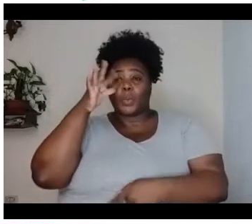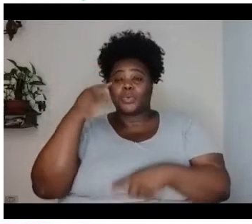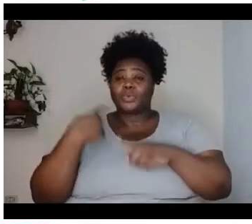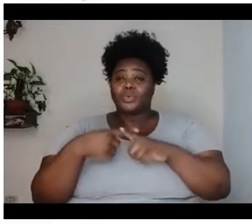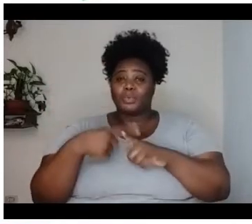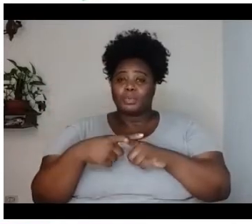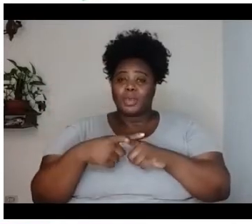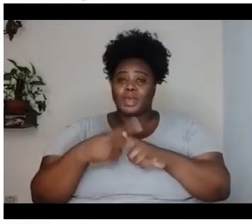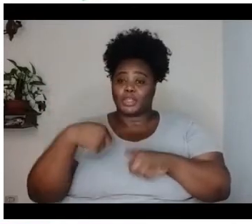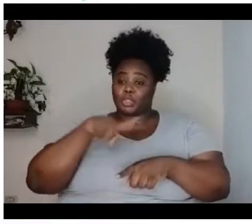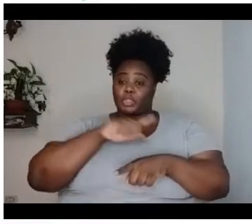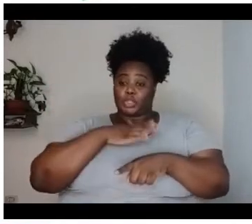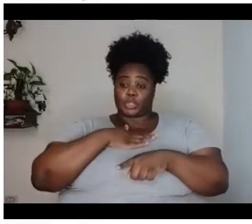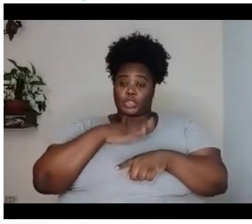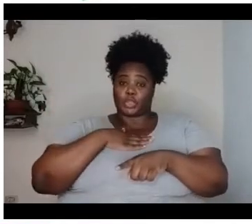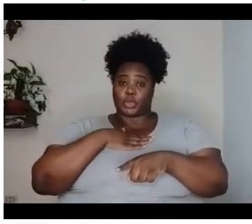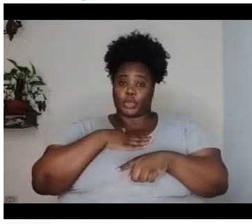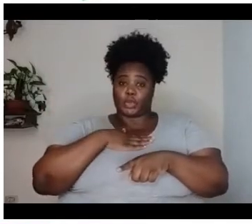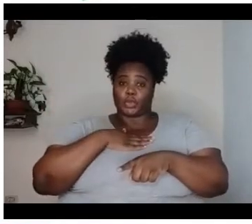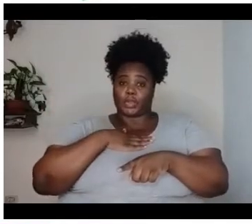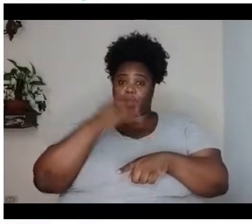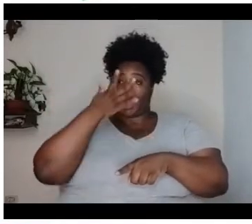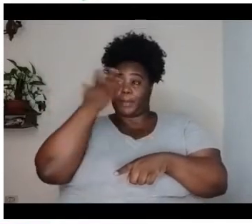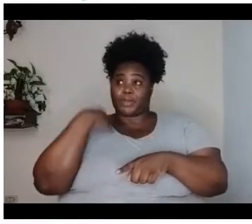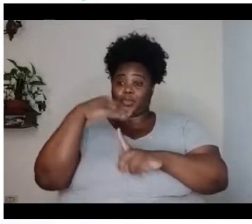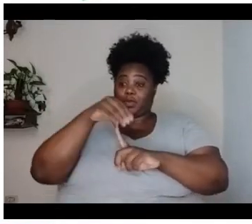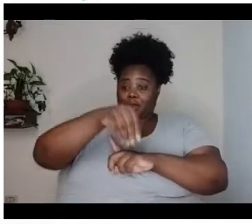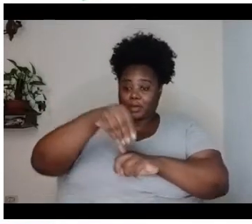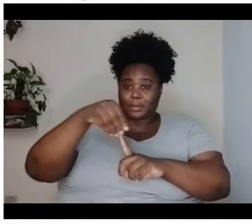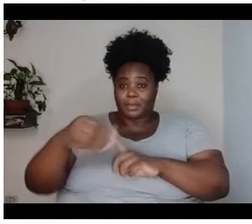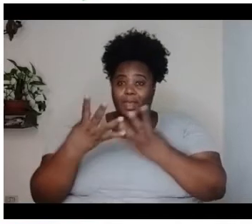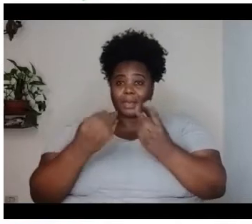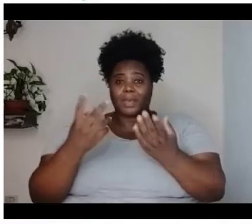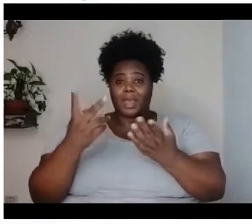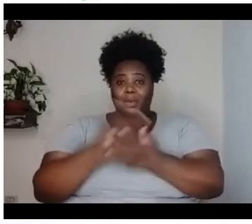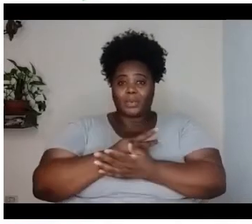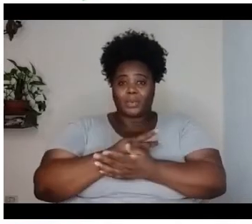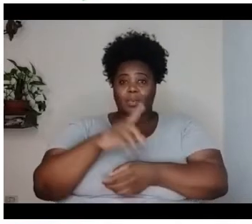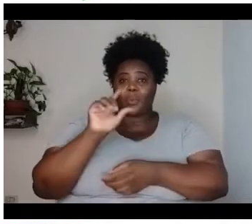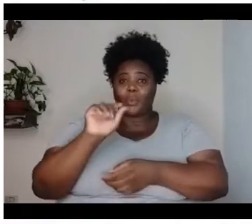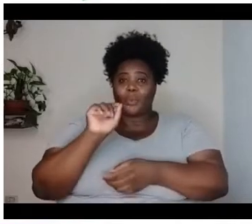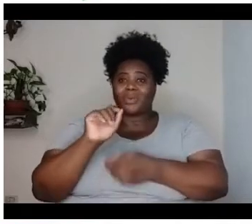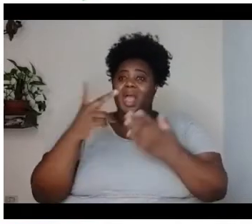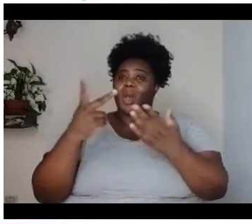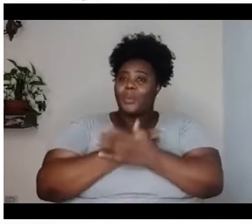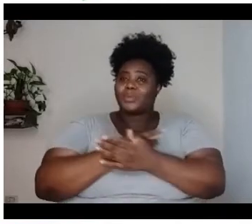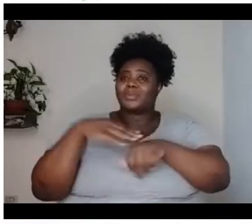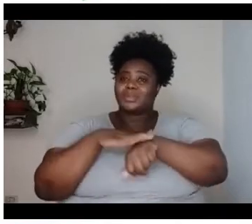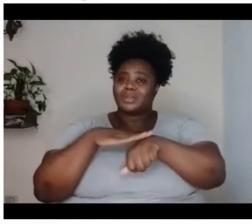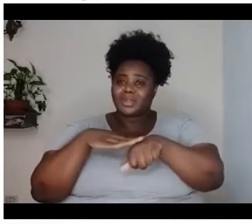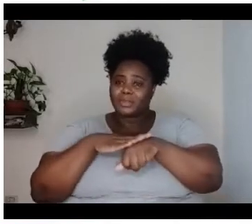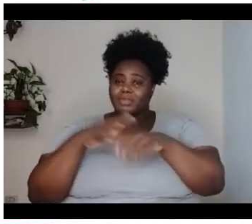do nosso lado, ou seja, do lado de quem fazia a mediação, muitas vezes o que tinha rolado na conversa com um grupo